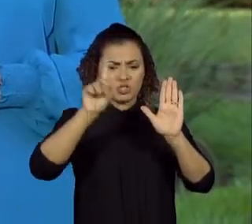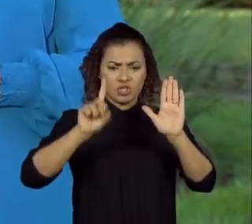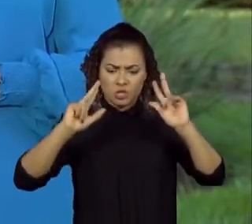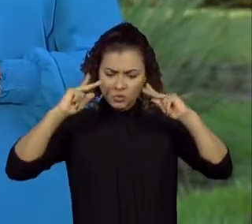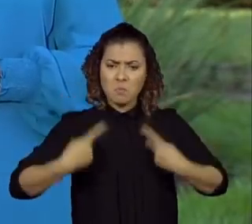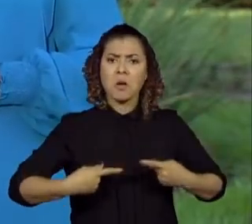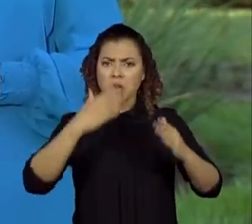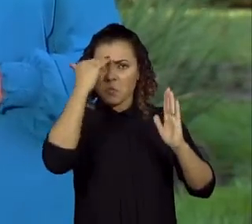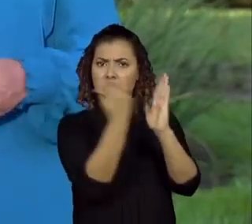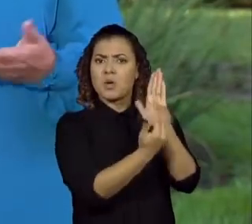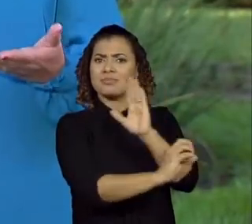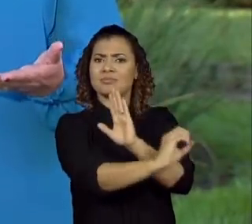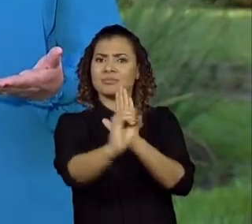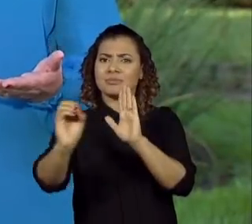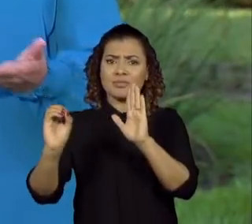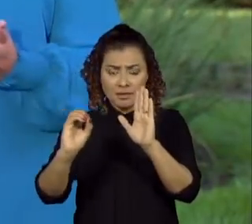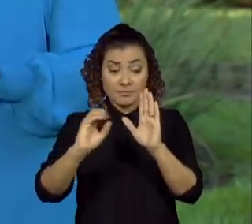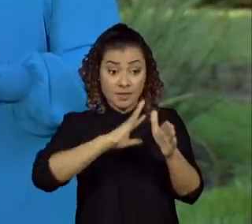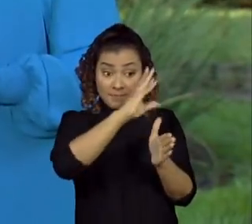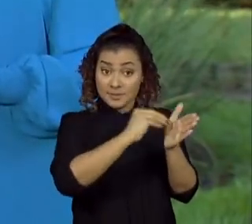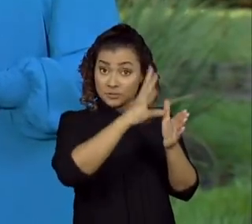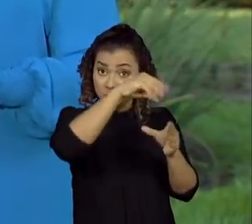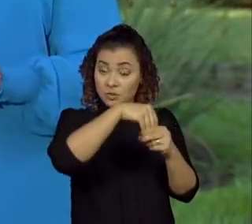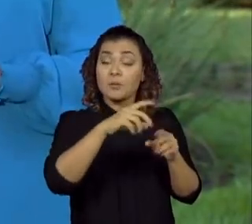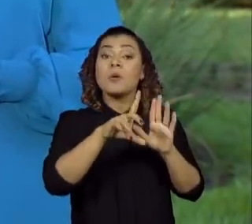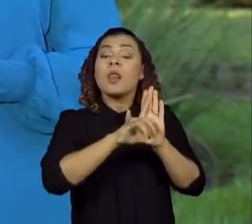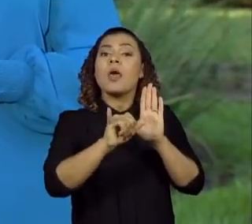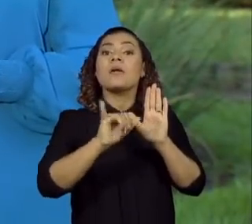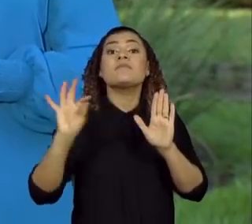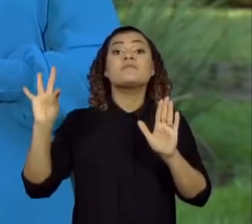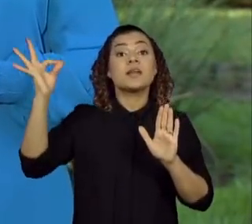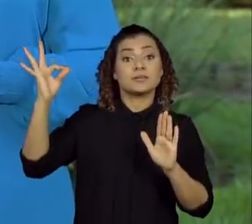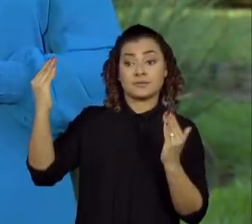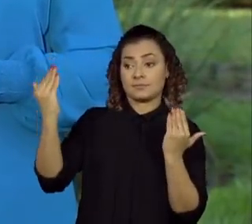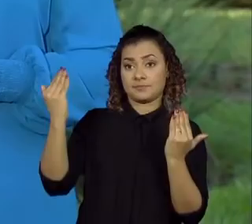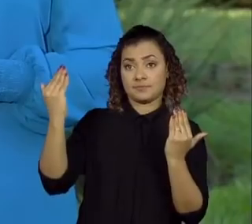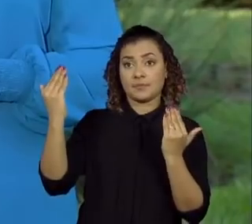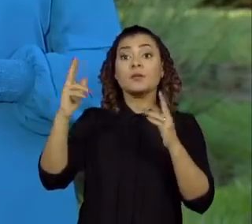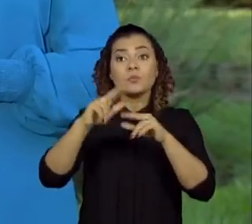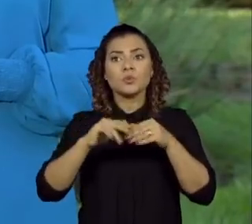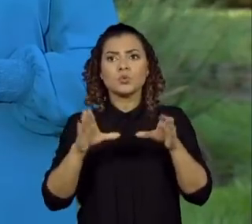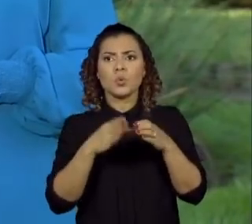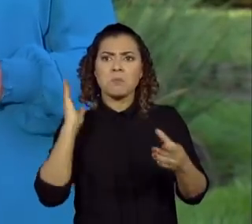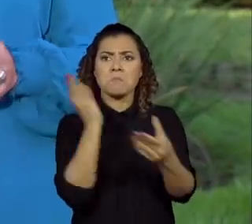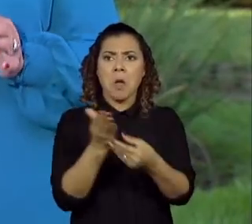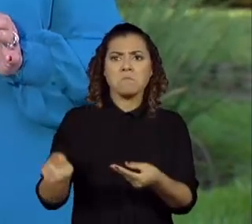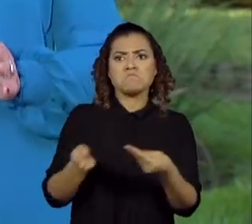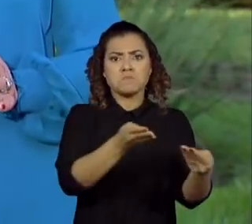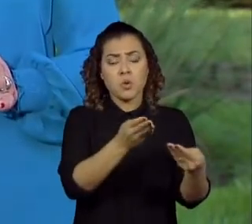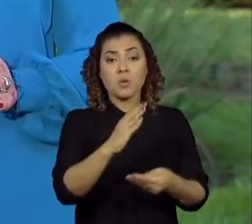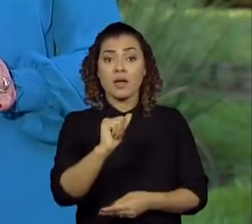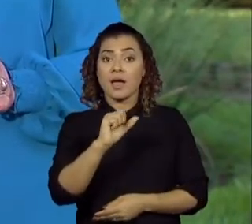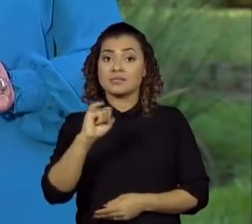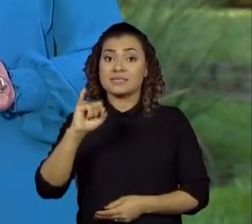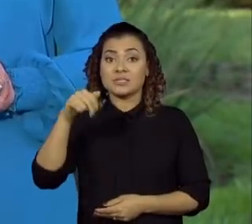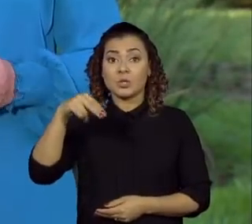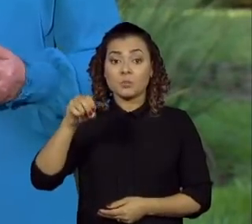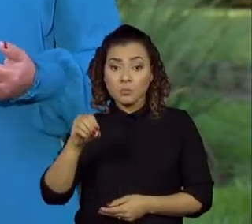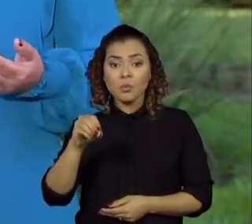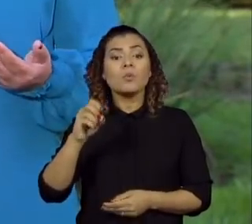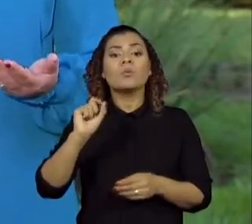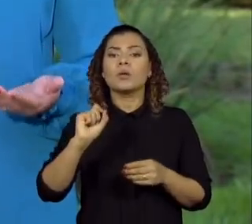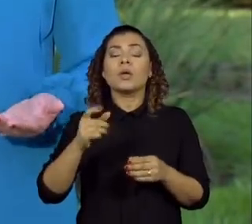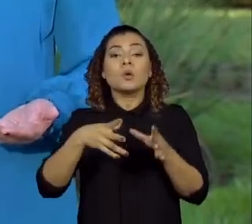humanos na Amazônia, com base em uma lei em vigor na França. A ação contra o grupo varejista Casino é movida